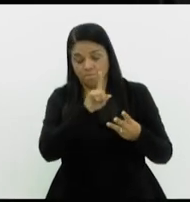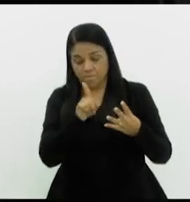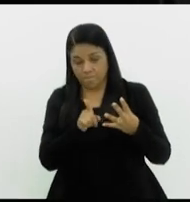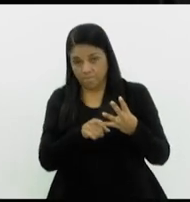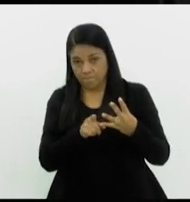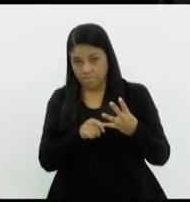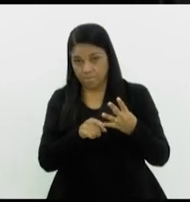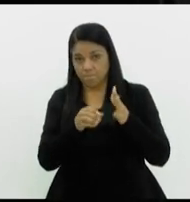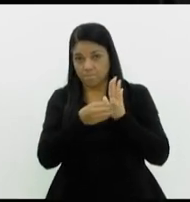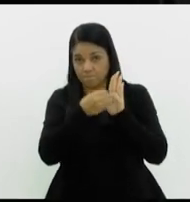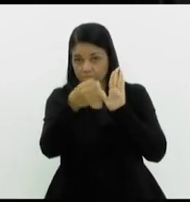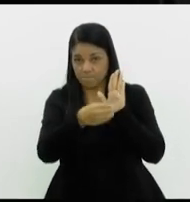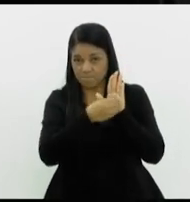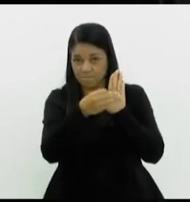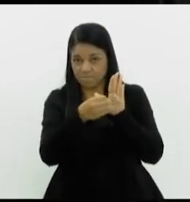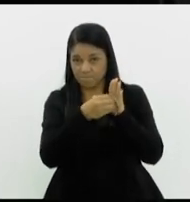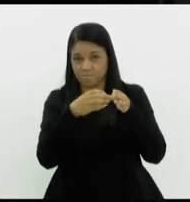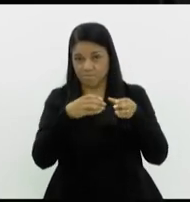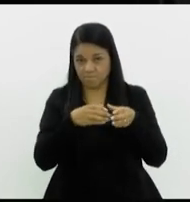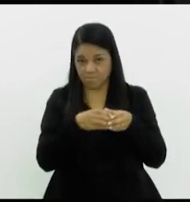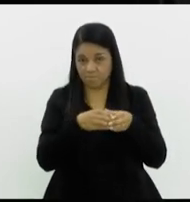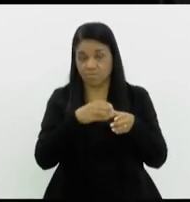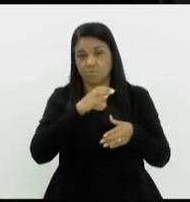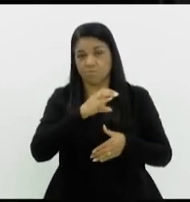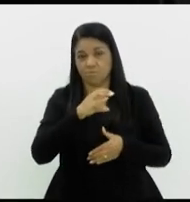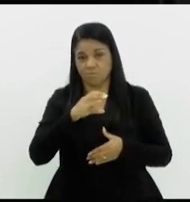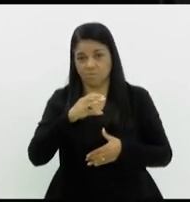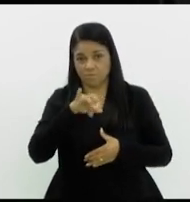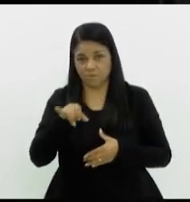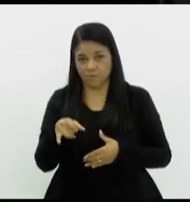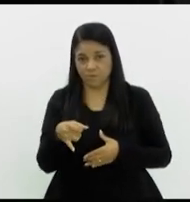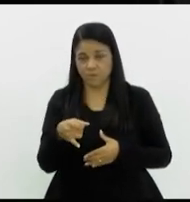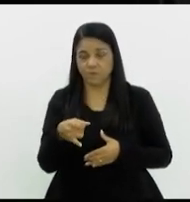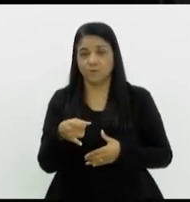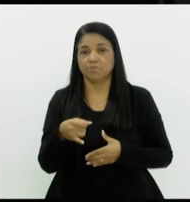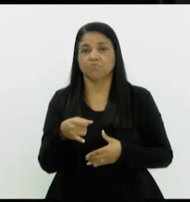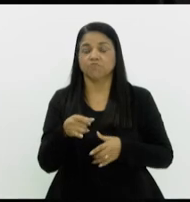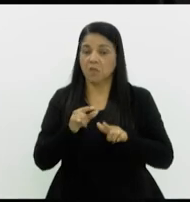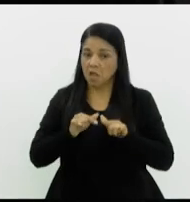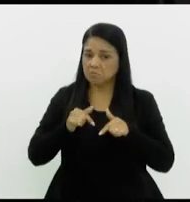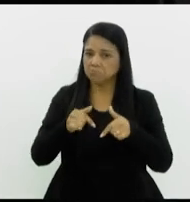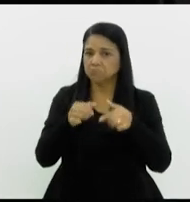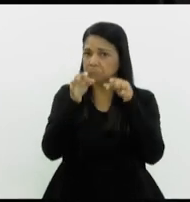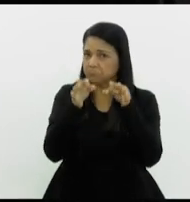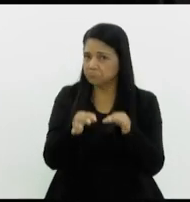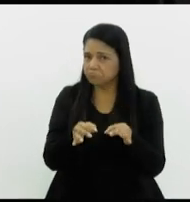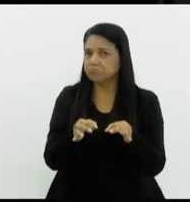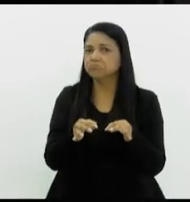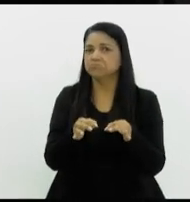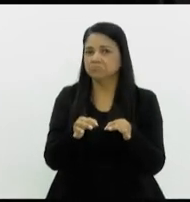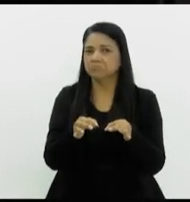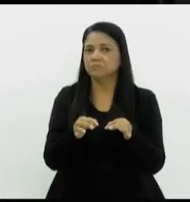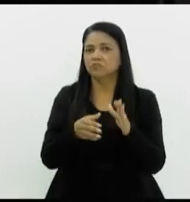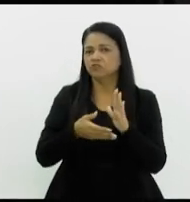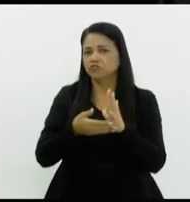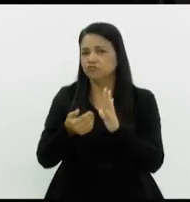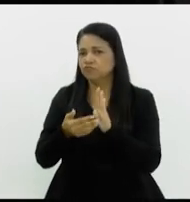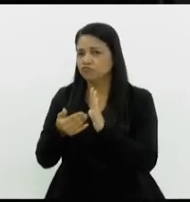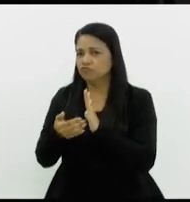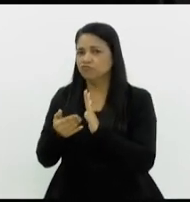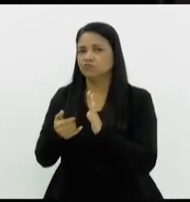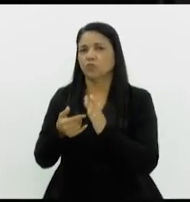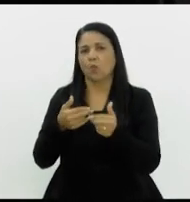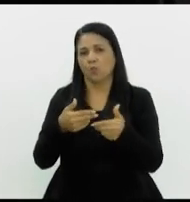o parecer da Comissão de Constituição e Justiça agiu bem em retirar alguns